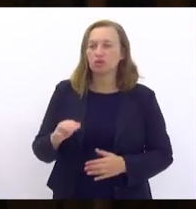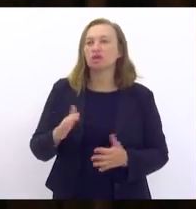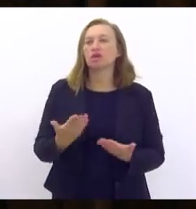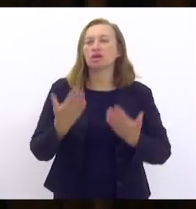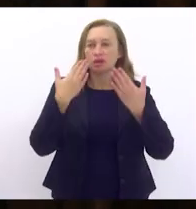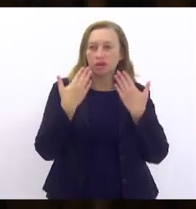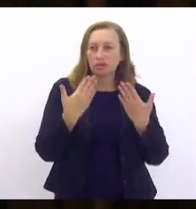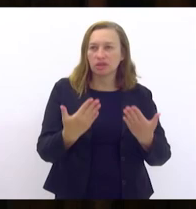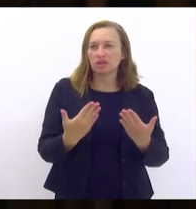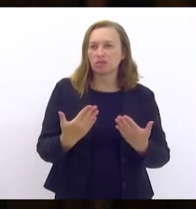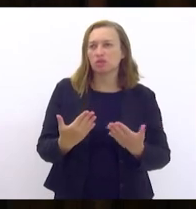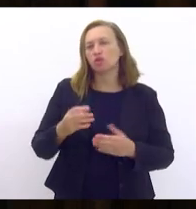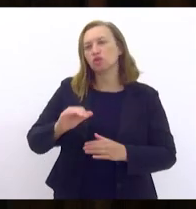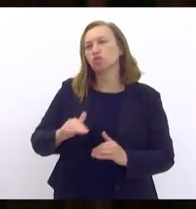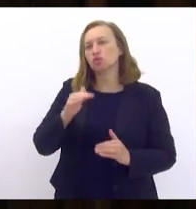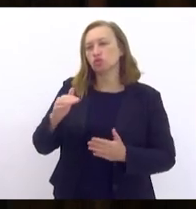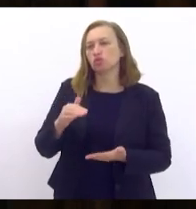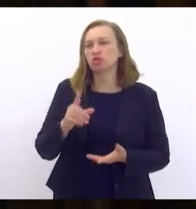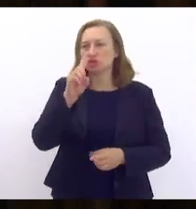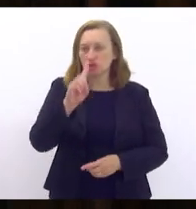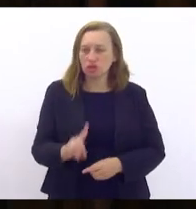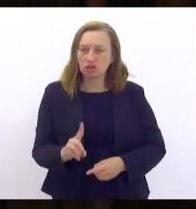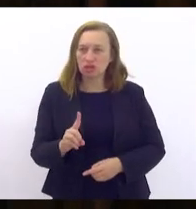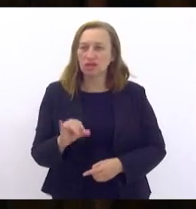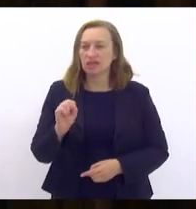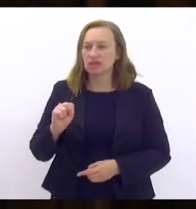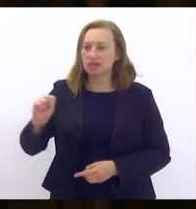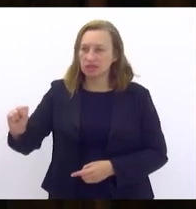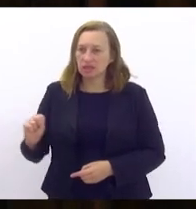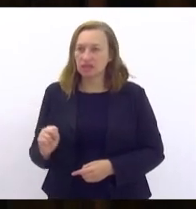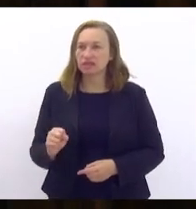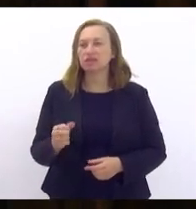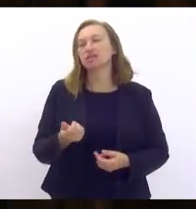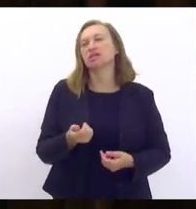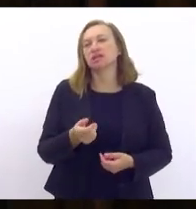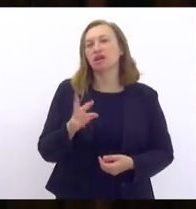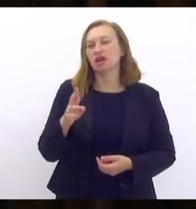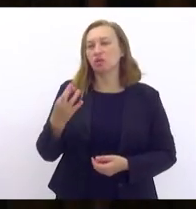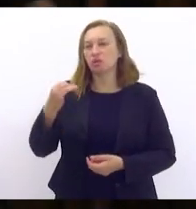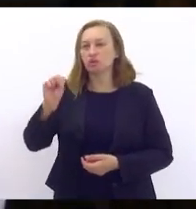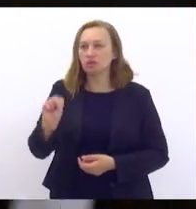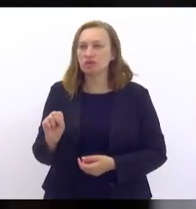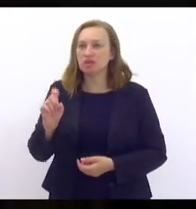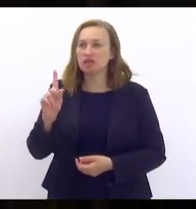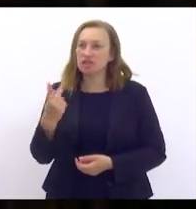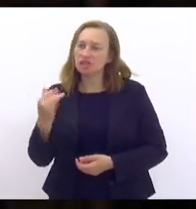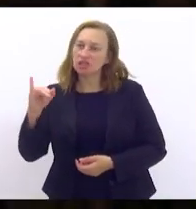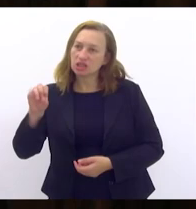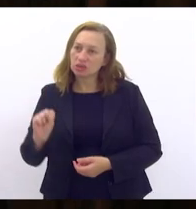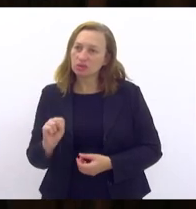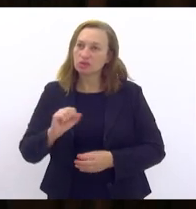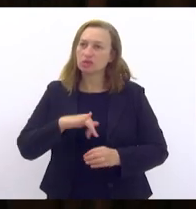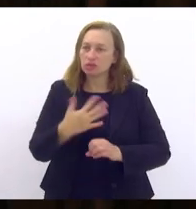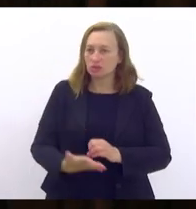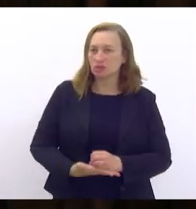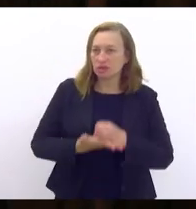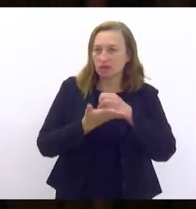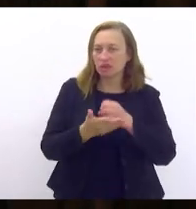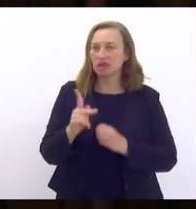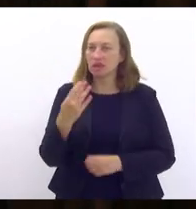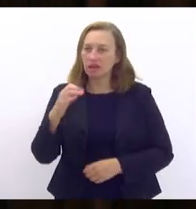Fred Lima Assis na figura da subsecretária de recursos hídricos e sustentabilidade Ana haste